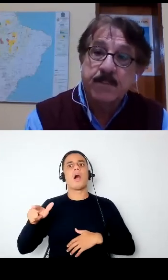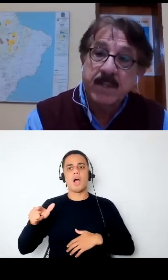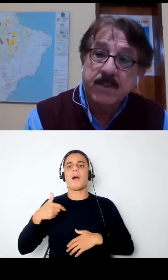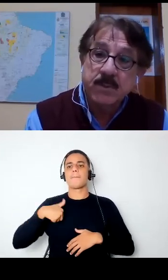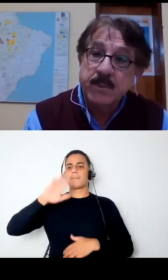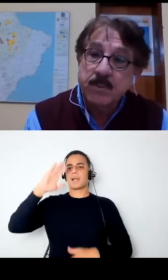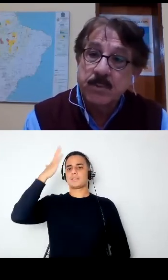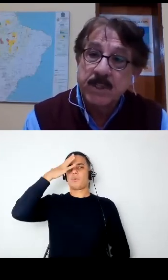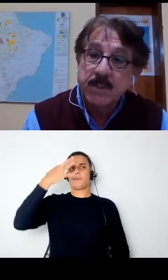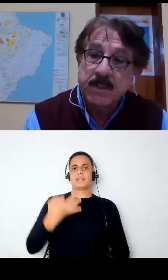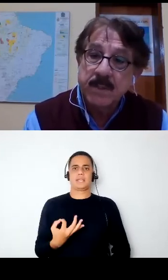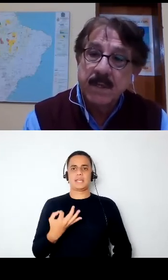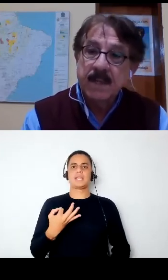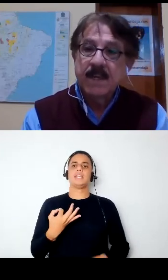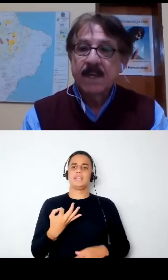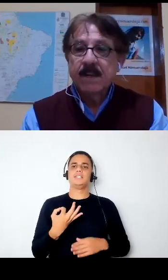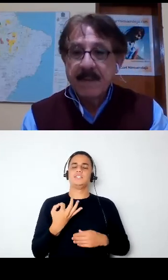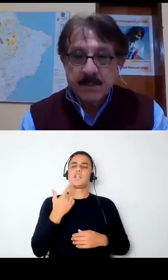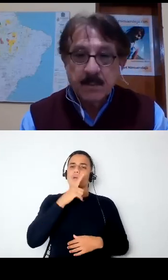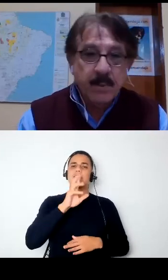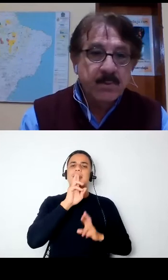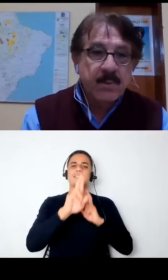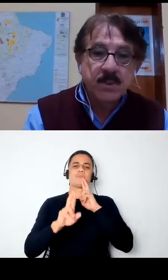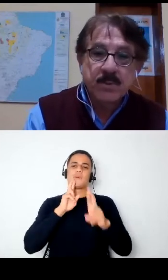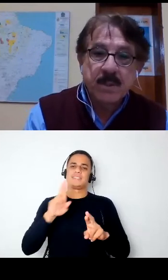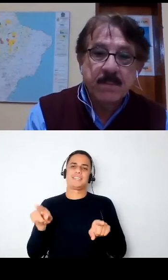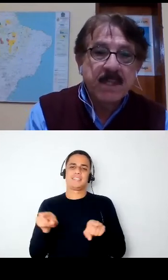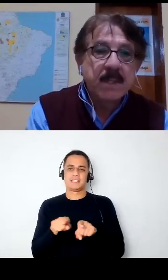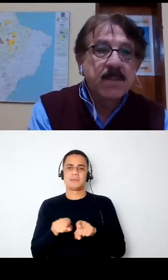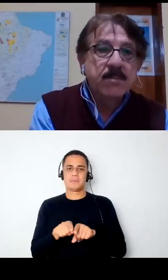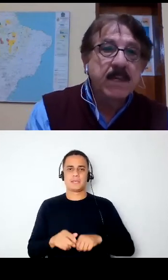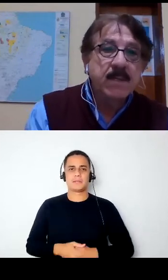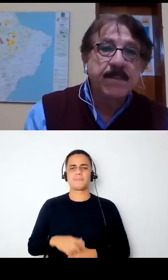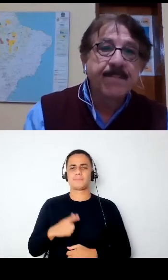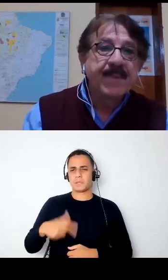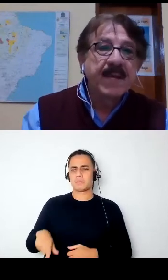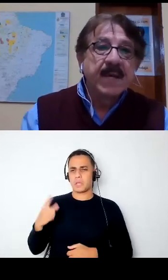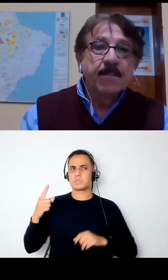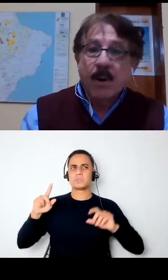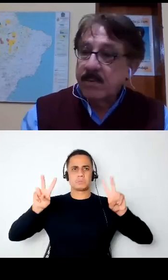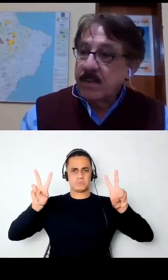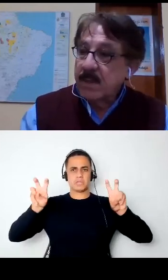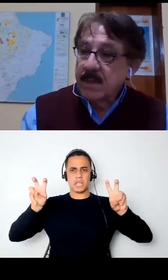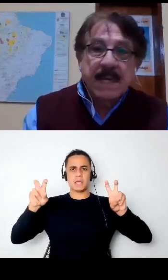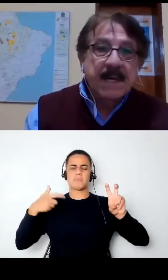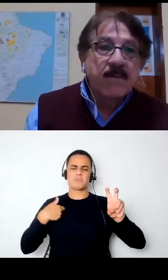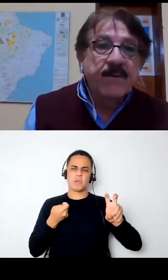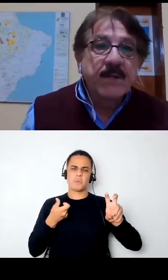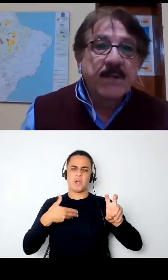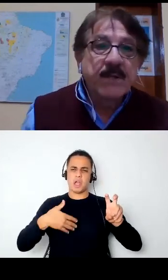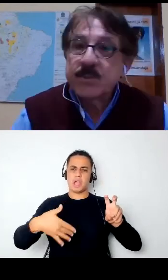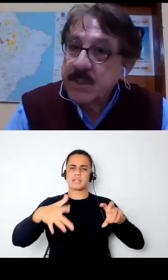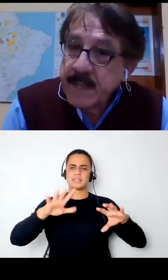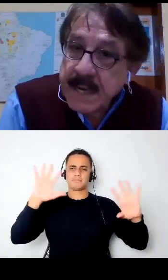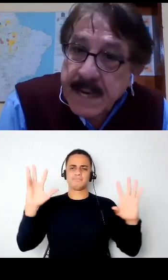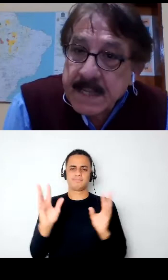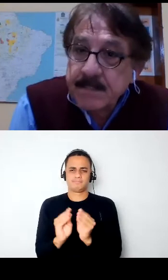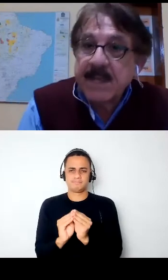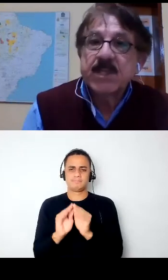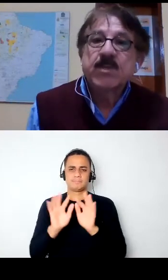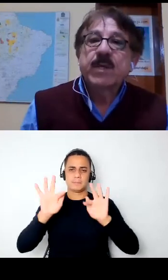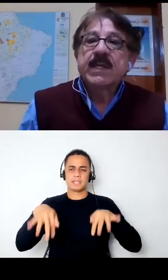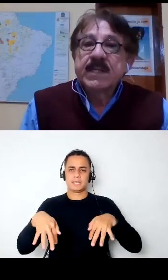mais inteligente. Todas as crianças conseguem. Então, o que tem na nossa mente? Com o que é que nós nascemos? Qual é esse componente